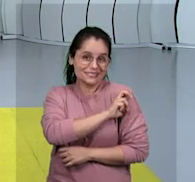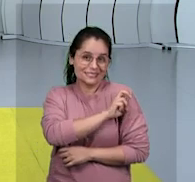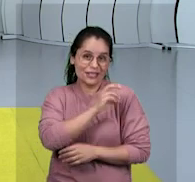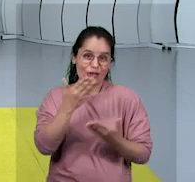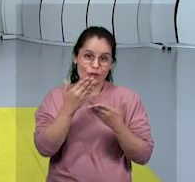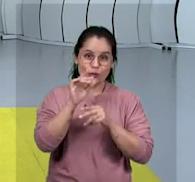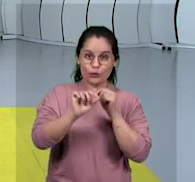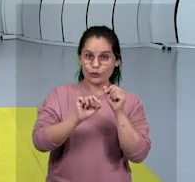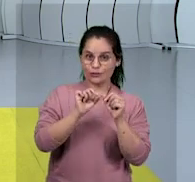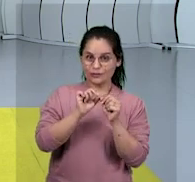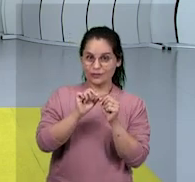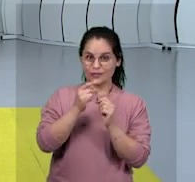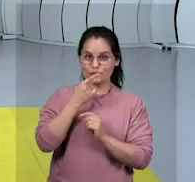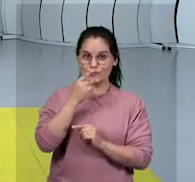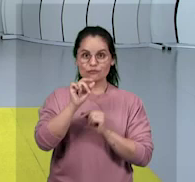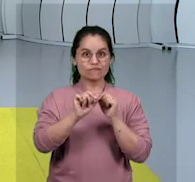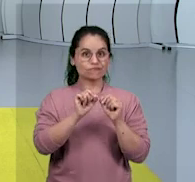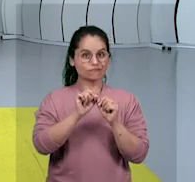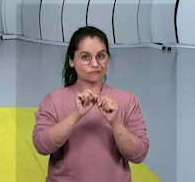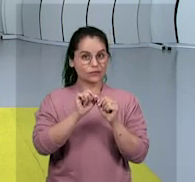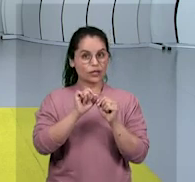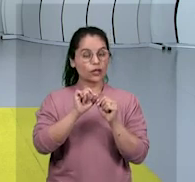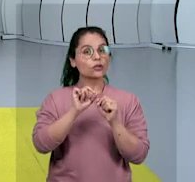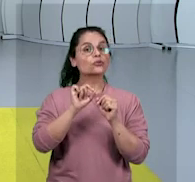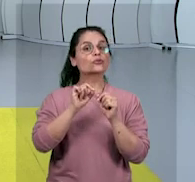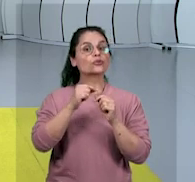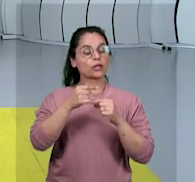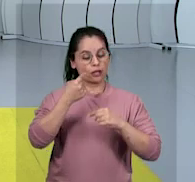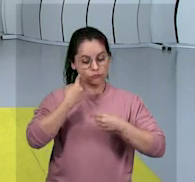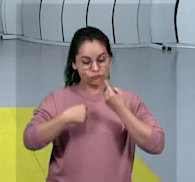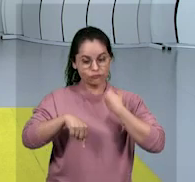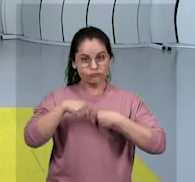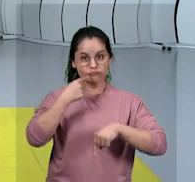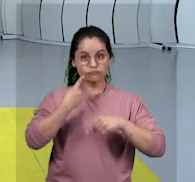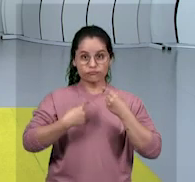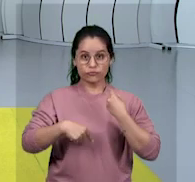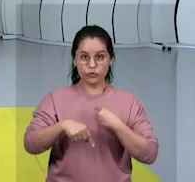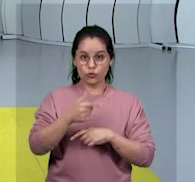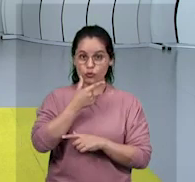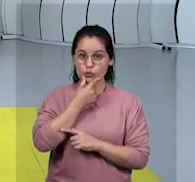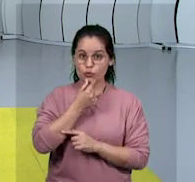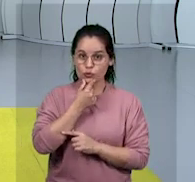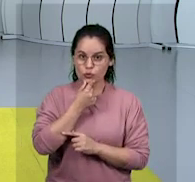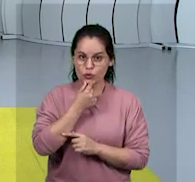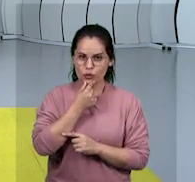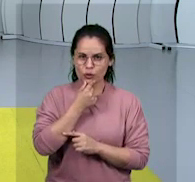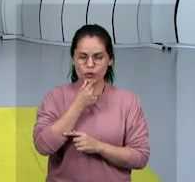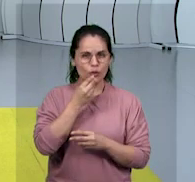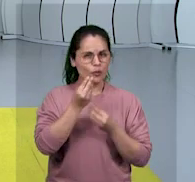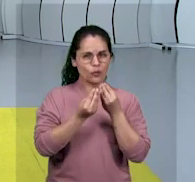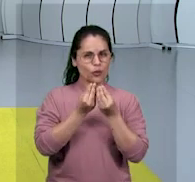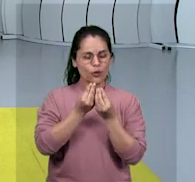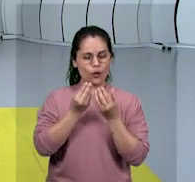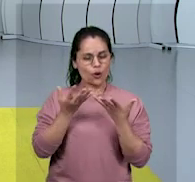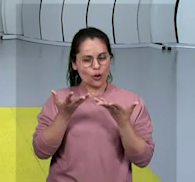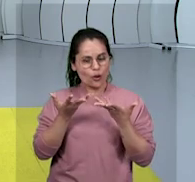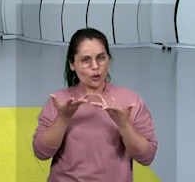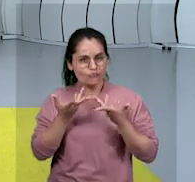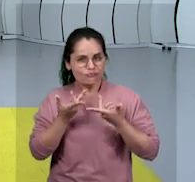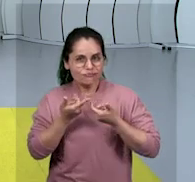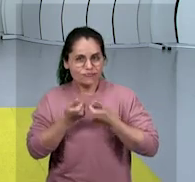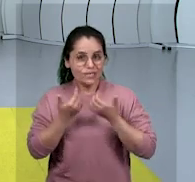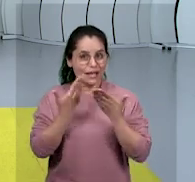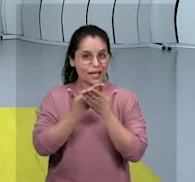e hoje nós vamos falar sobre o sistema reprodutor masculino. Vamos ver qual é a habilidade que essa aula vai